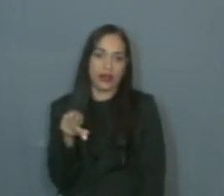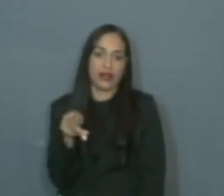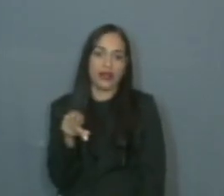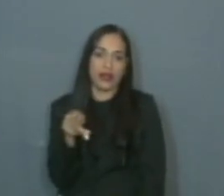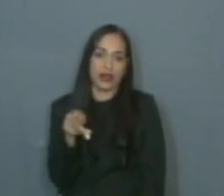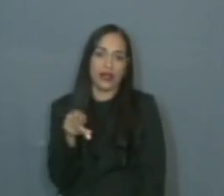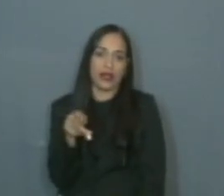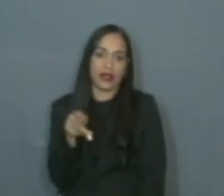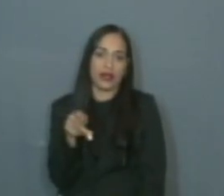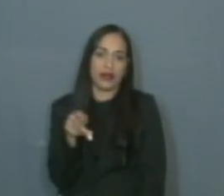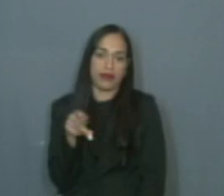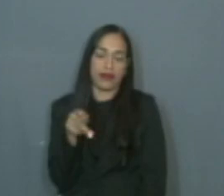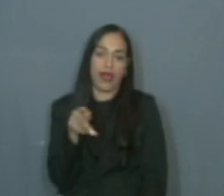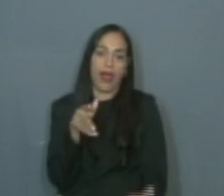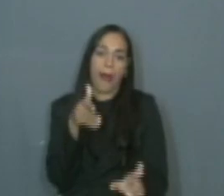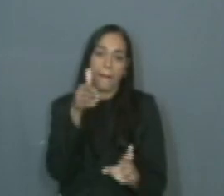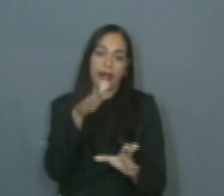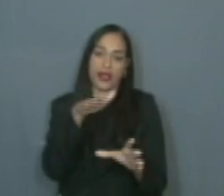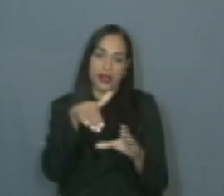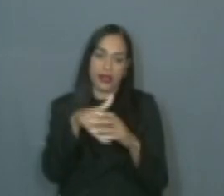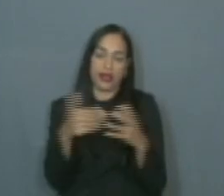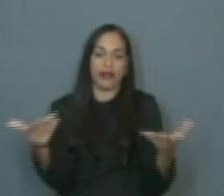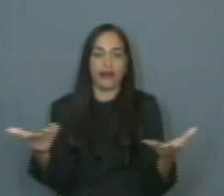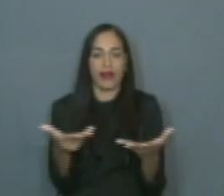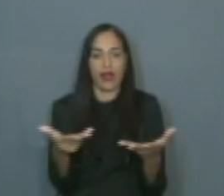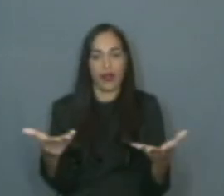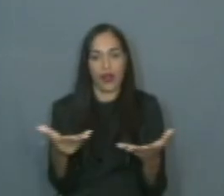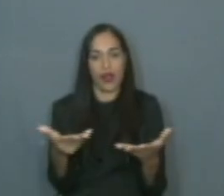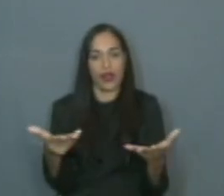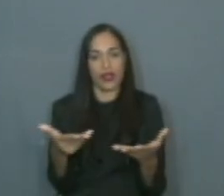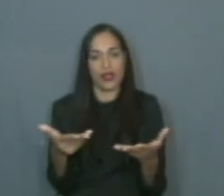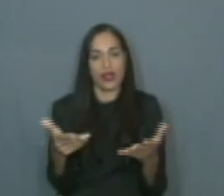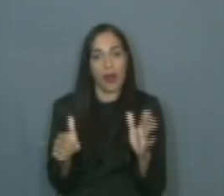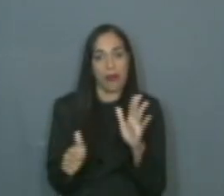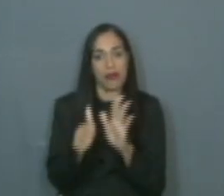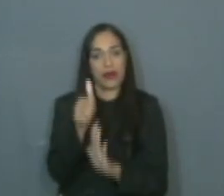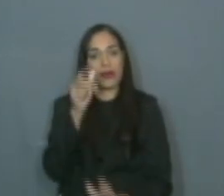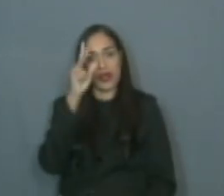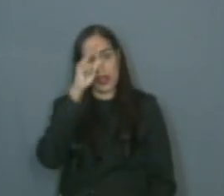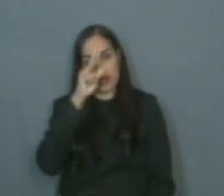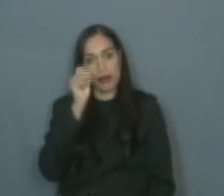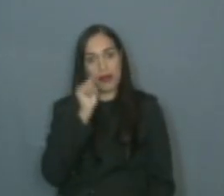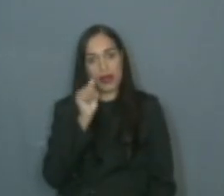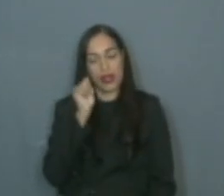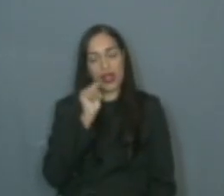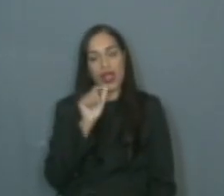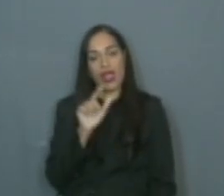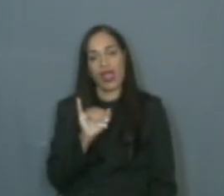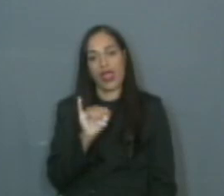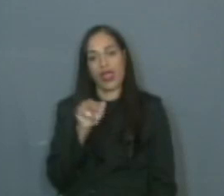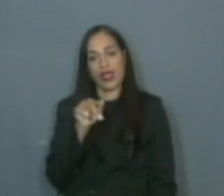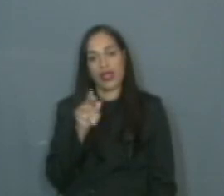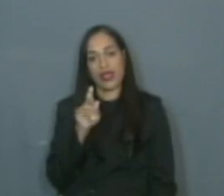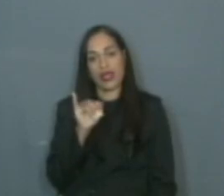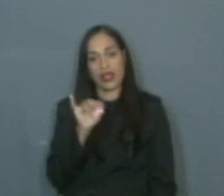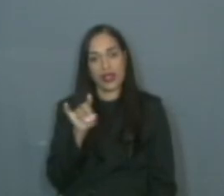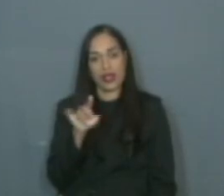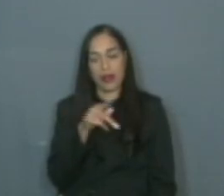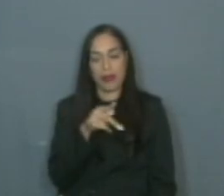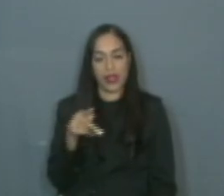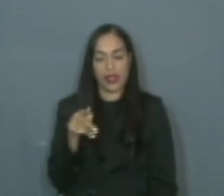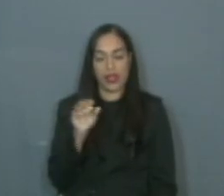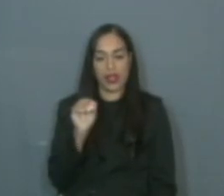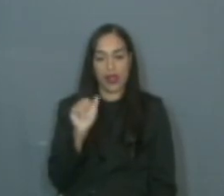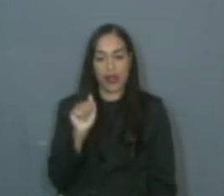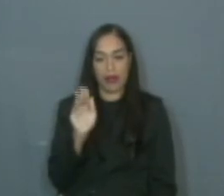presidente eleita, recém-eleita agora, historicamente, como a primeira mulher, doutora Ingrid, presidente da OAB.